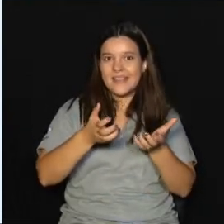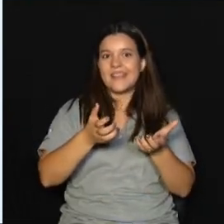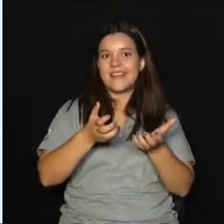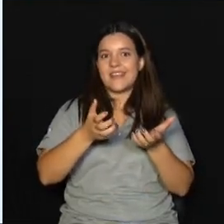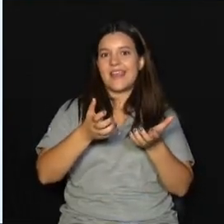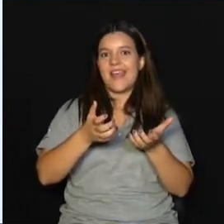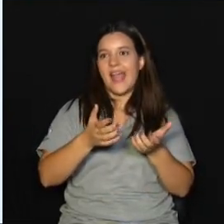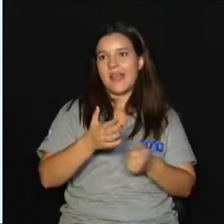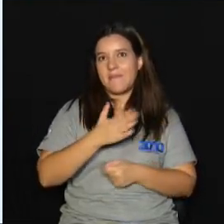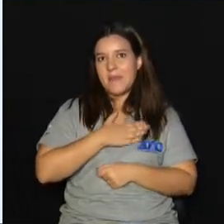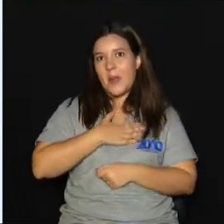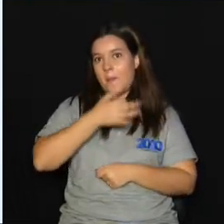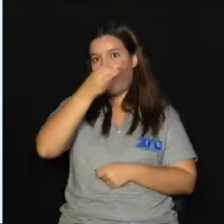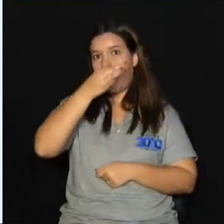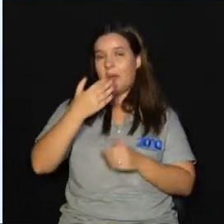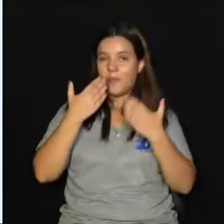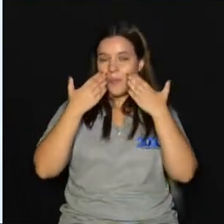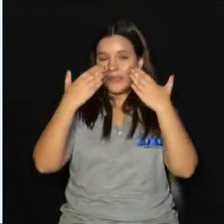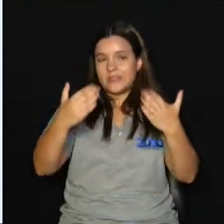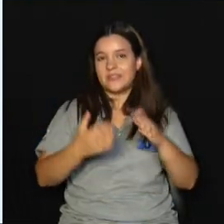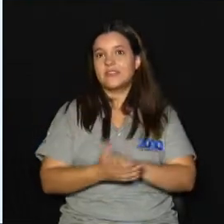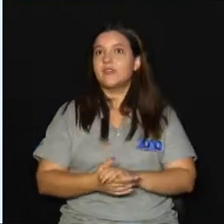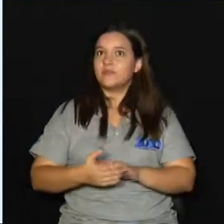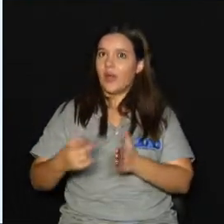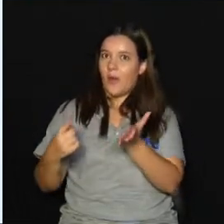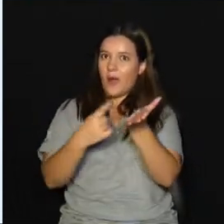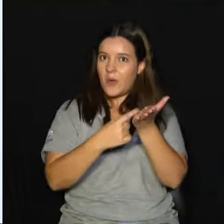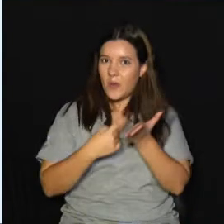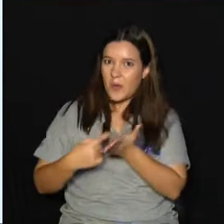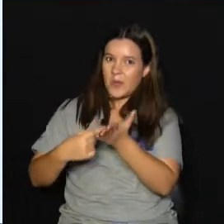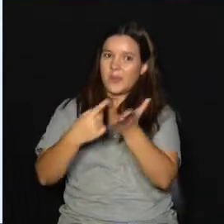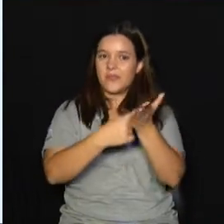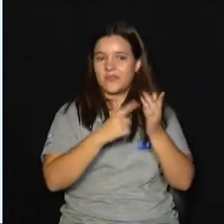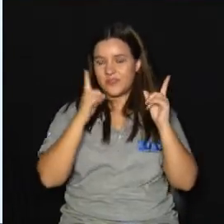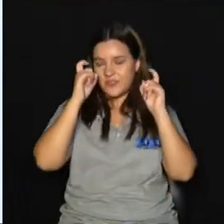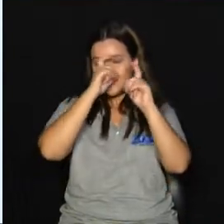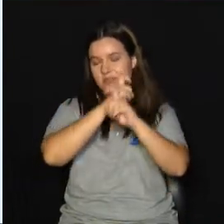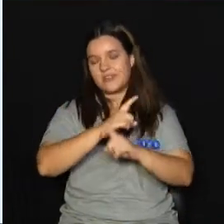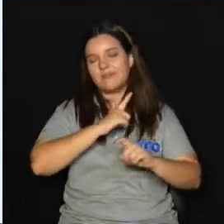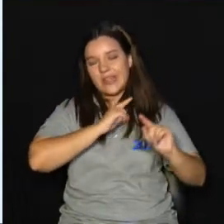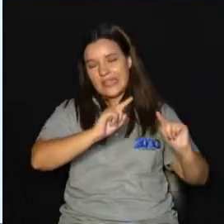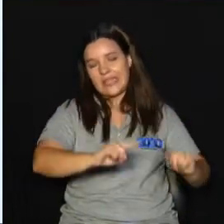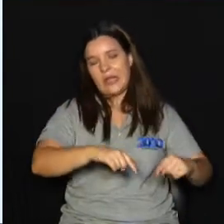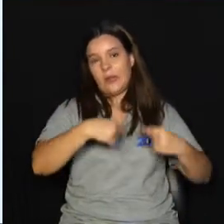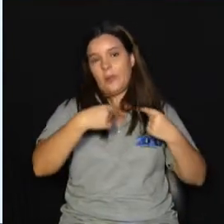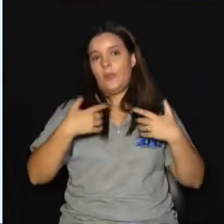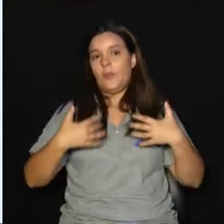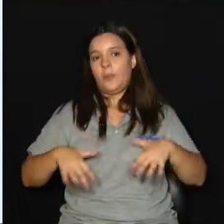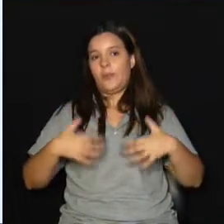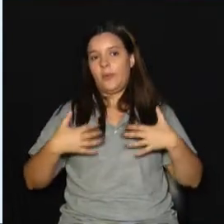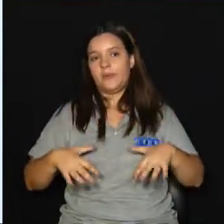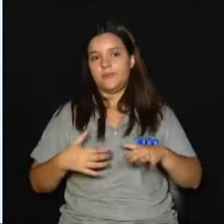vamos falar assim. Então, nesses acordos todos, o desafio é gigantesco.